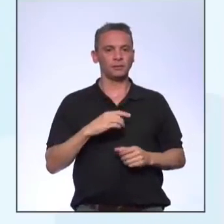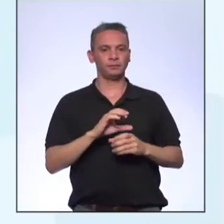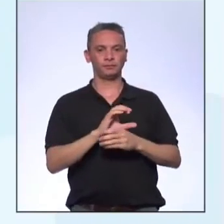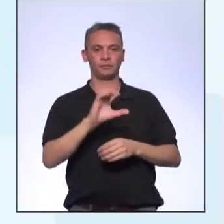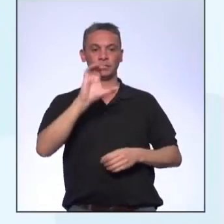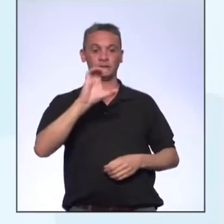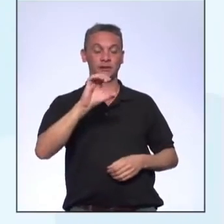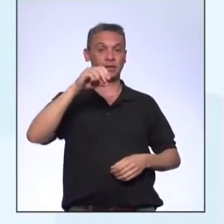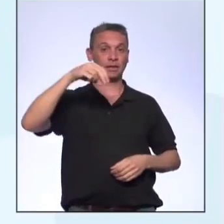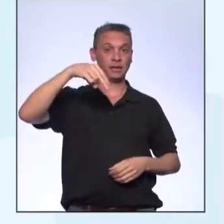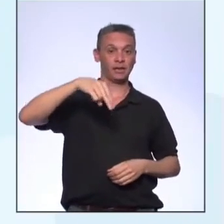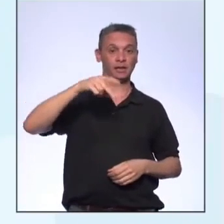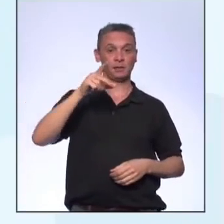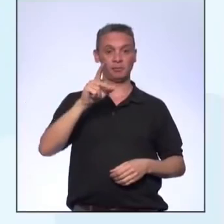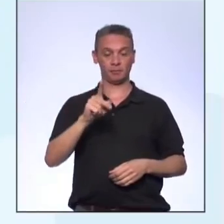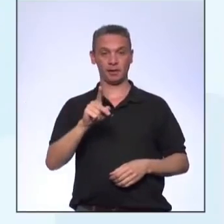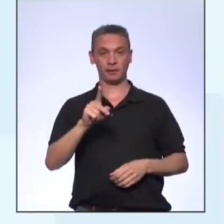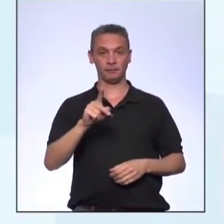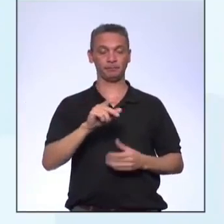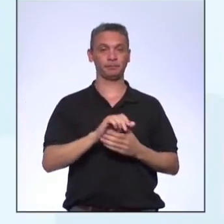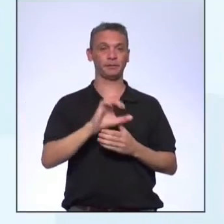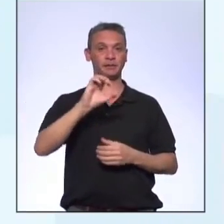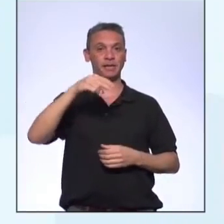o CNMP,